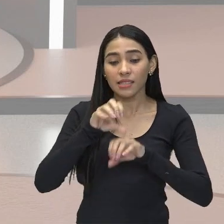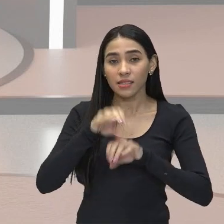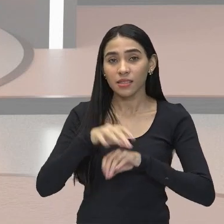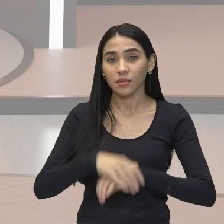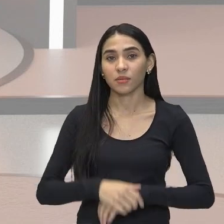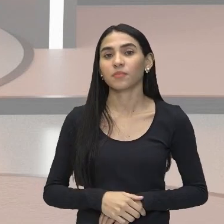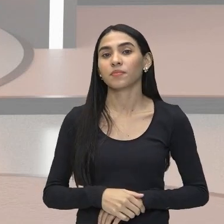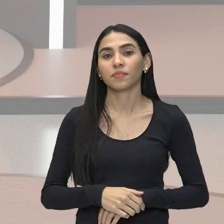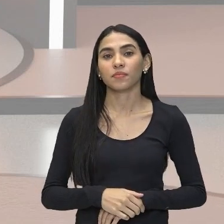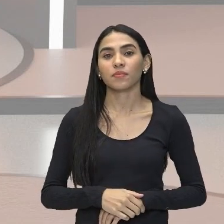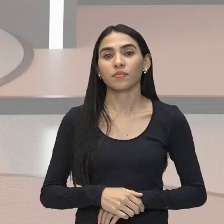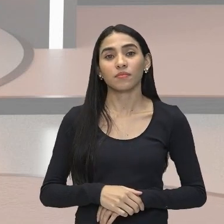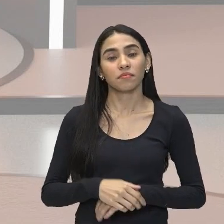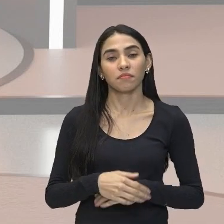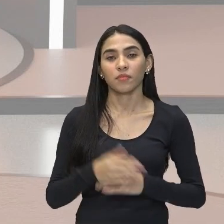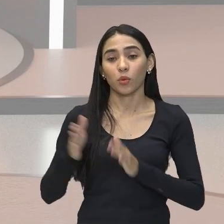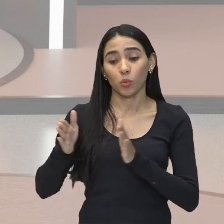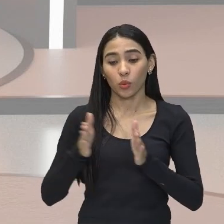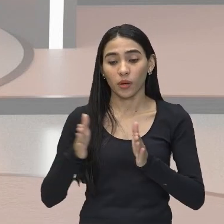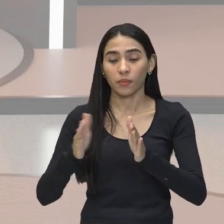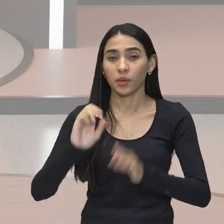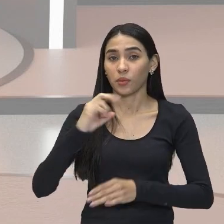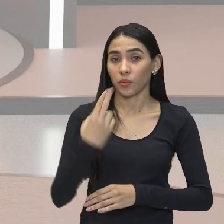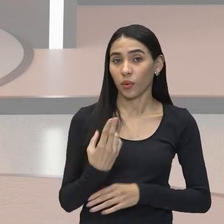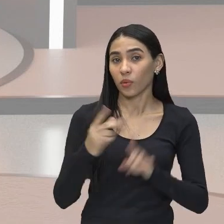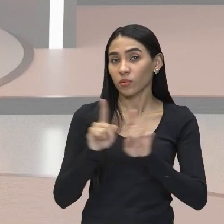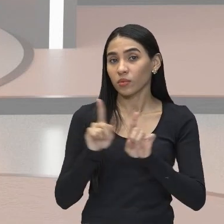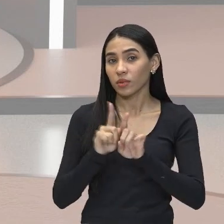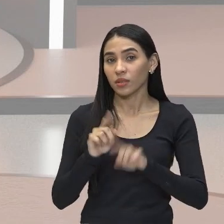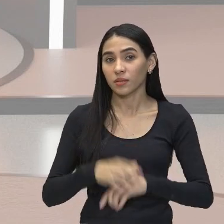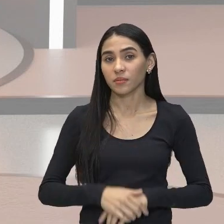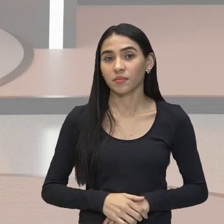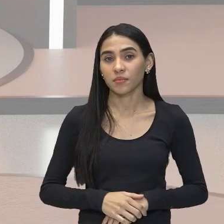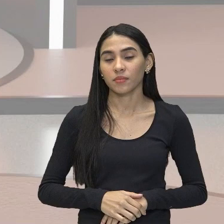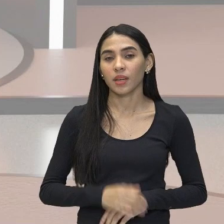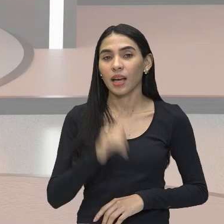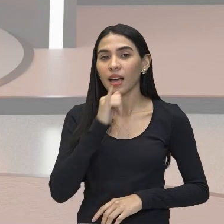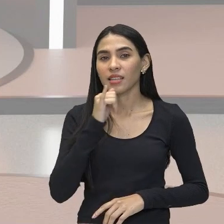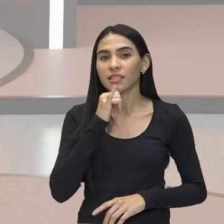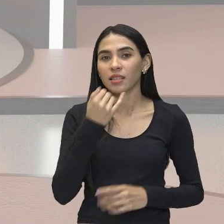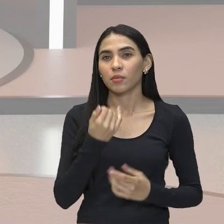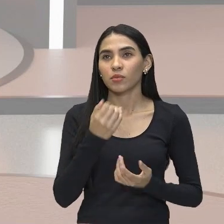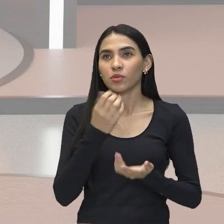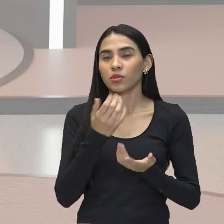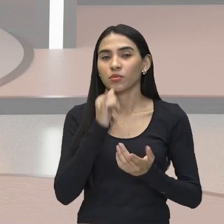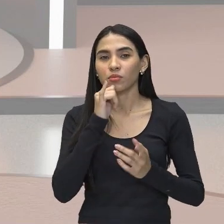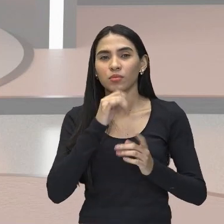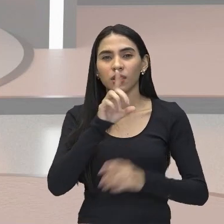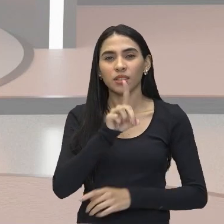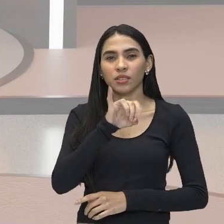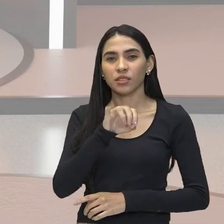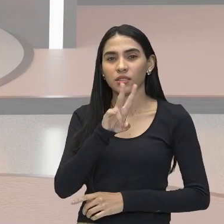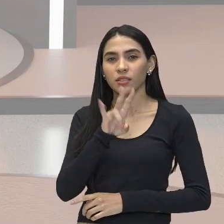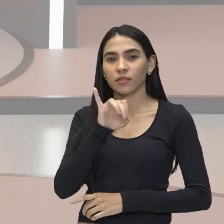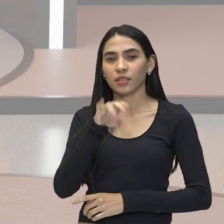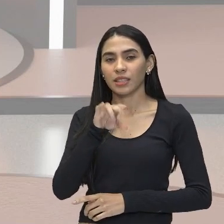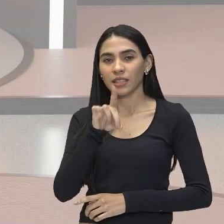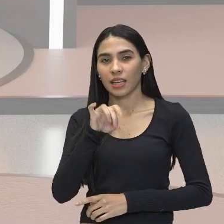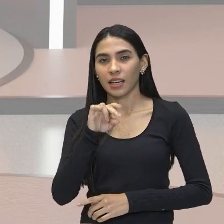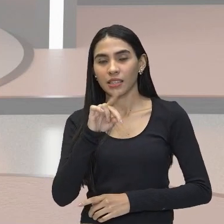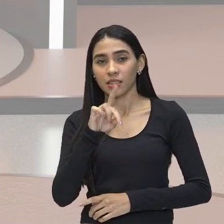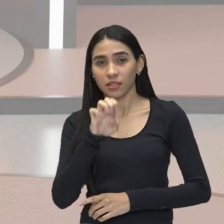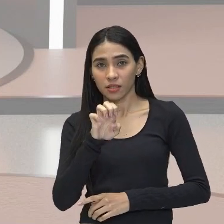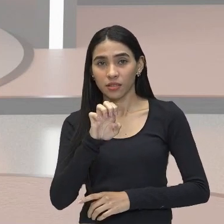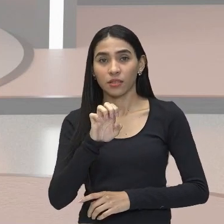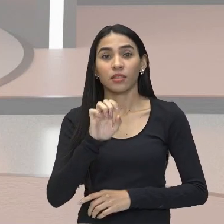do destino. Ou de quê? De uma divindade, da divindade. Pronto, essa é a ideia. Não,